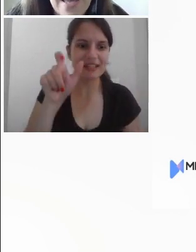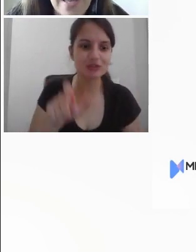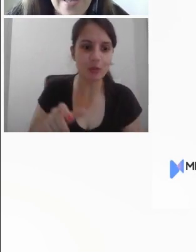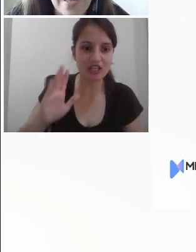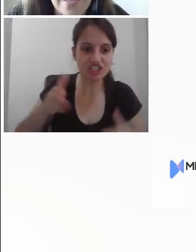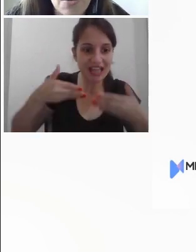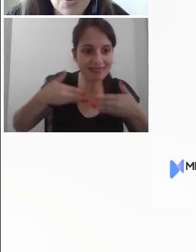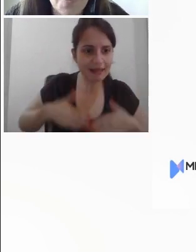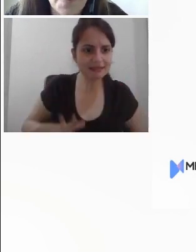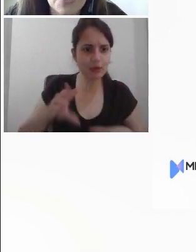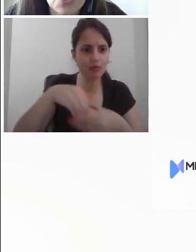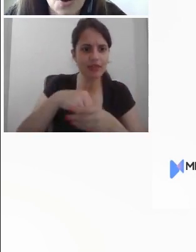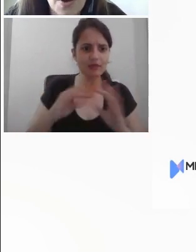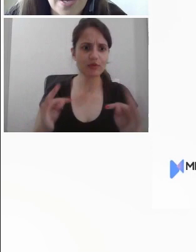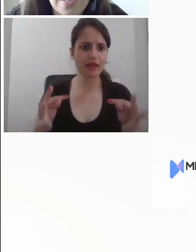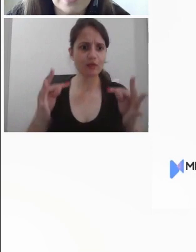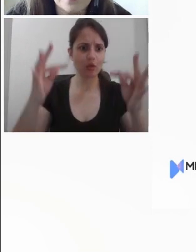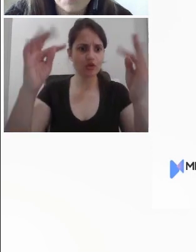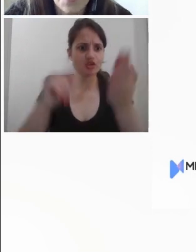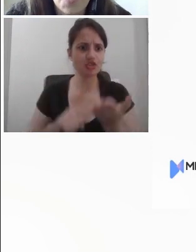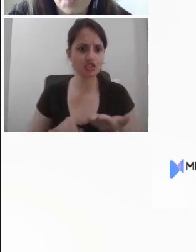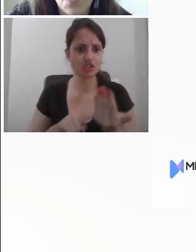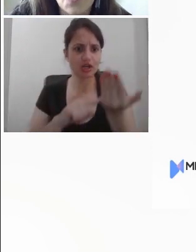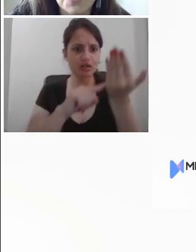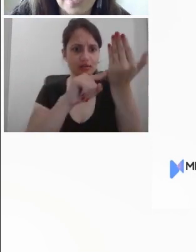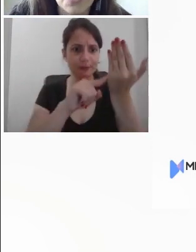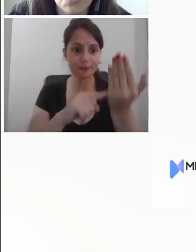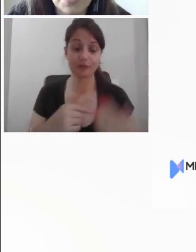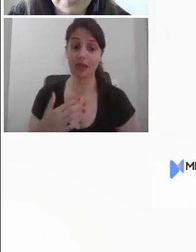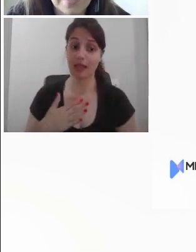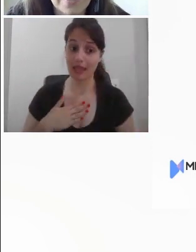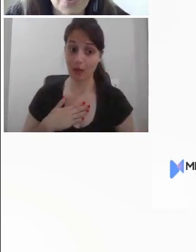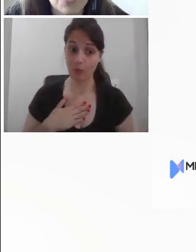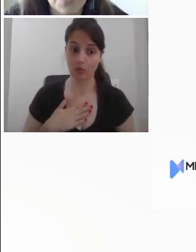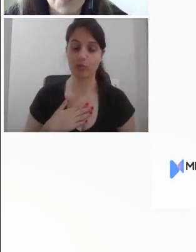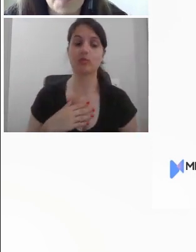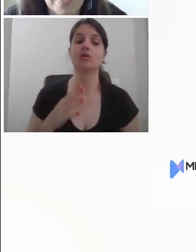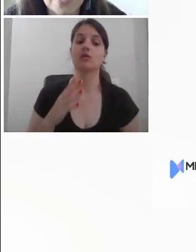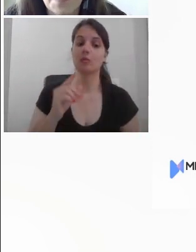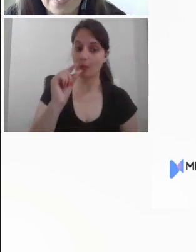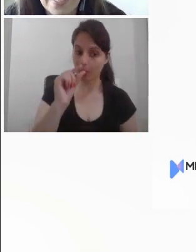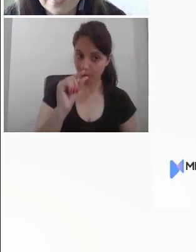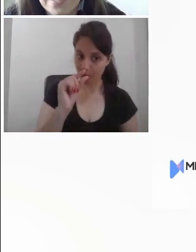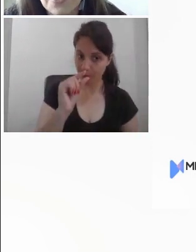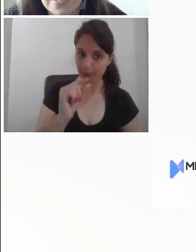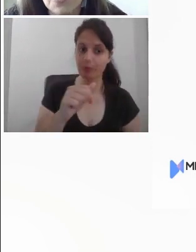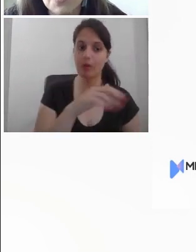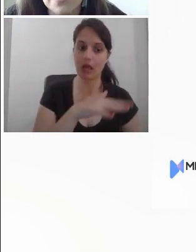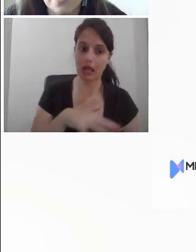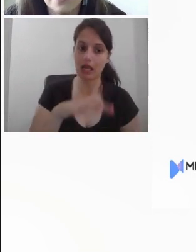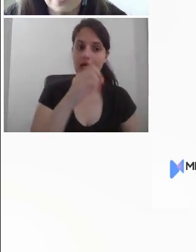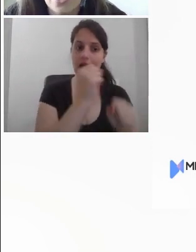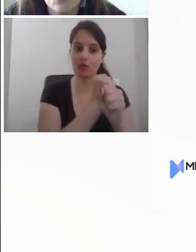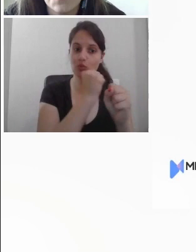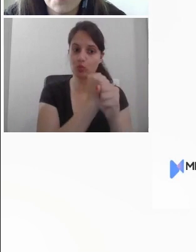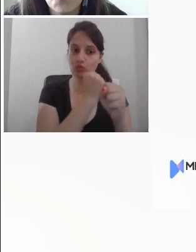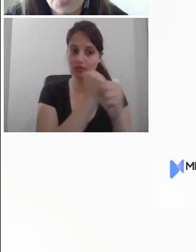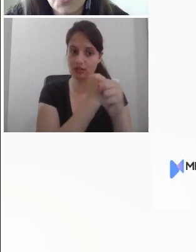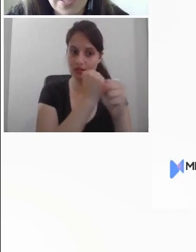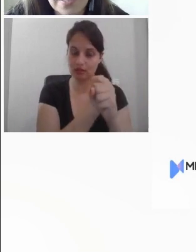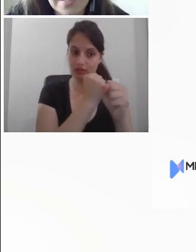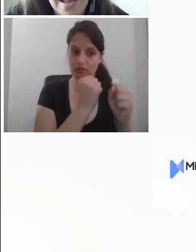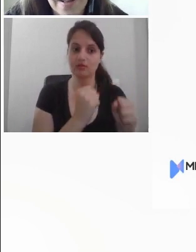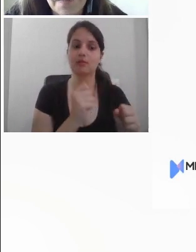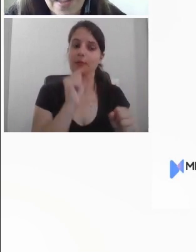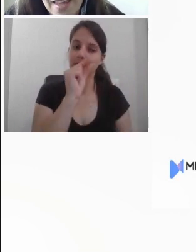Eh eu sou uma pessoa que viveu um pouco da indústria então eu tive uma experiência dentro da Indústria eu vivi